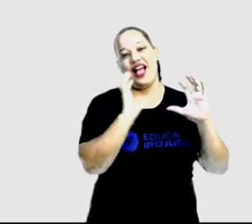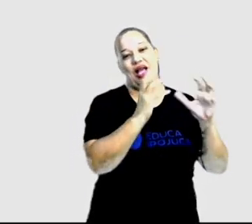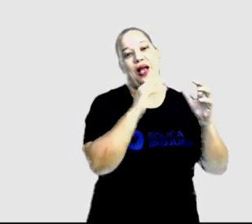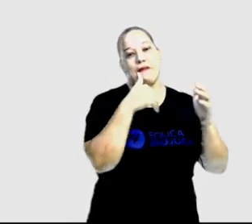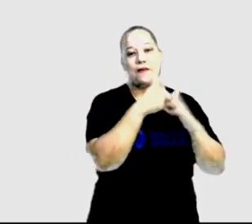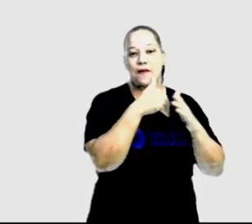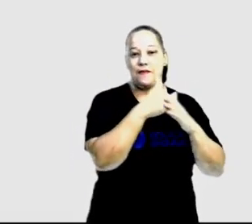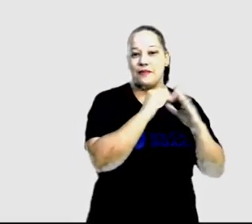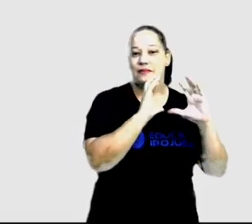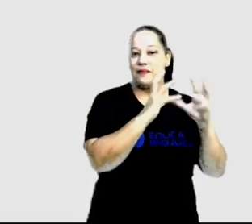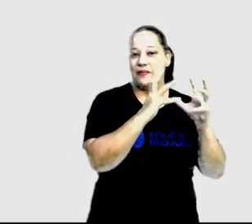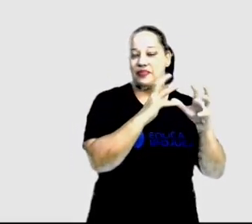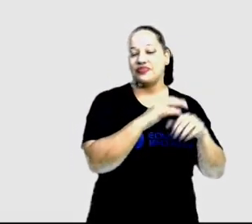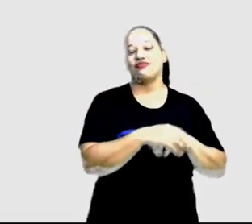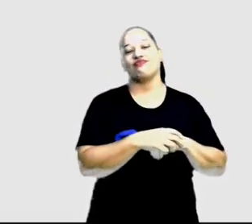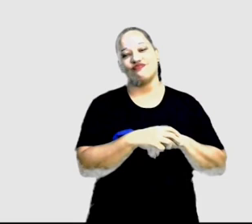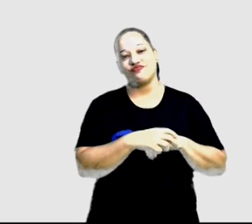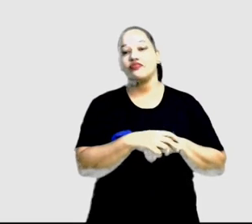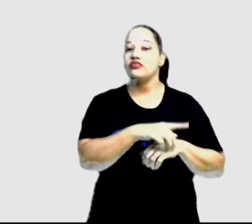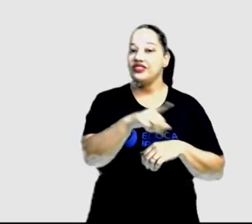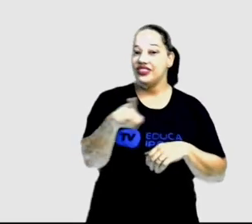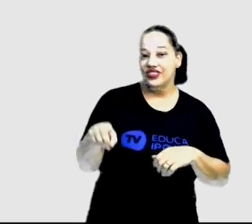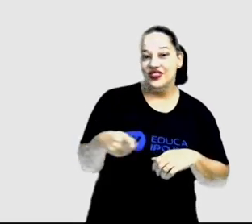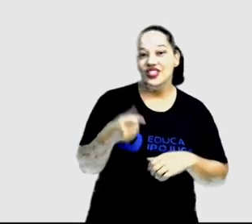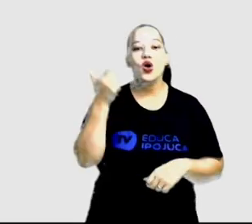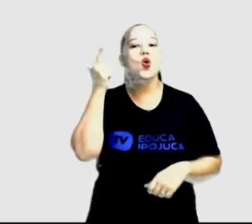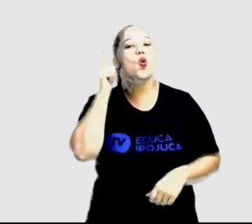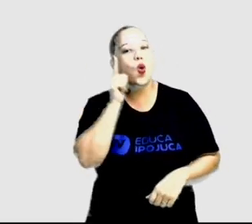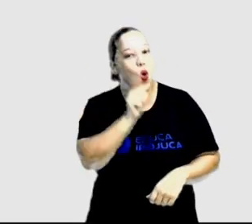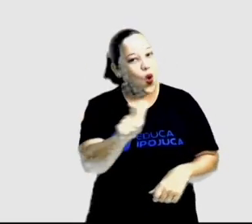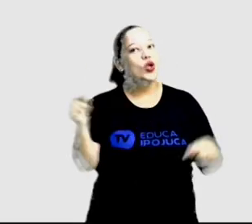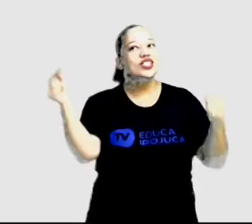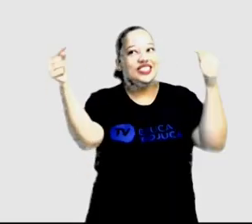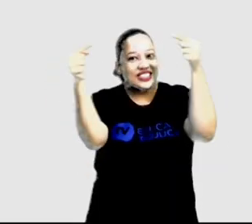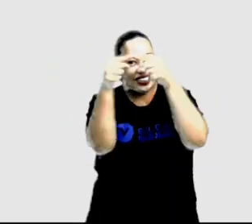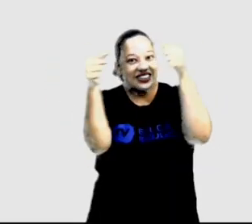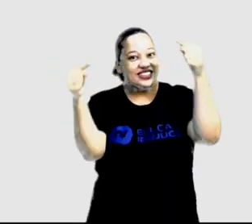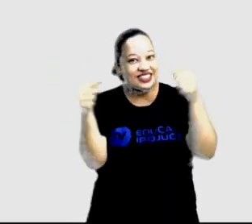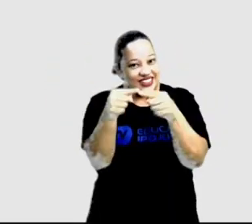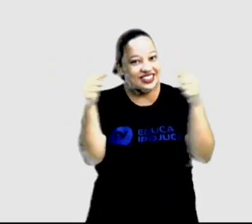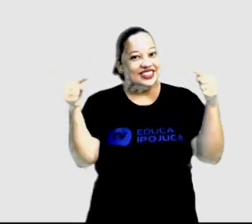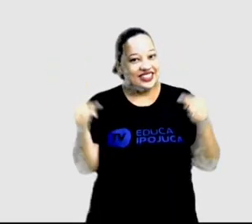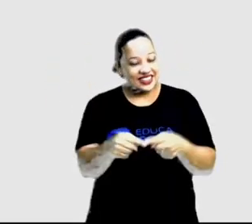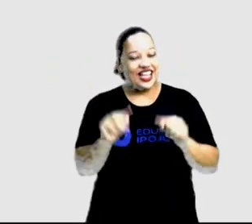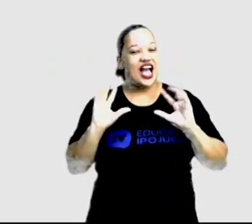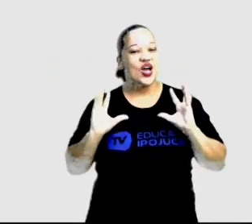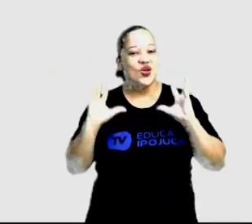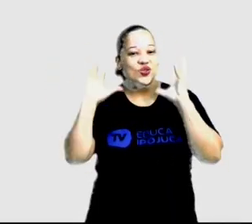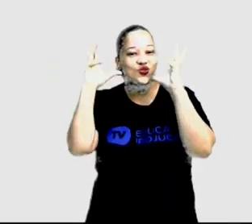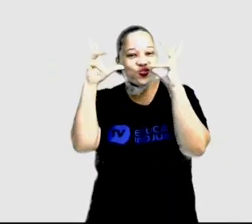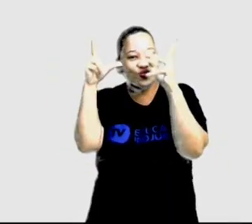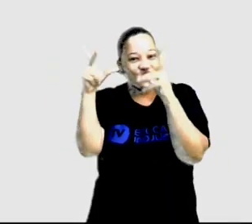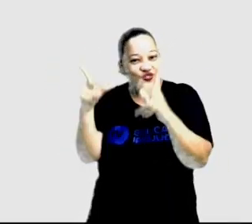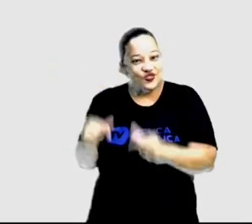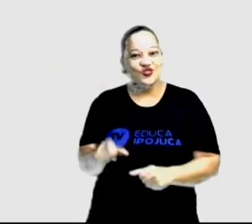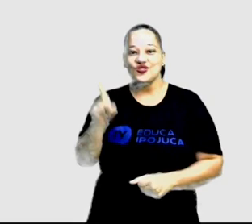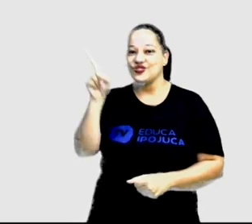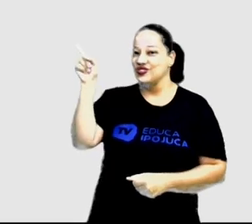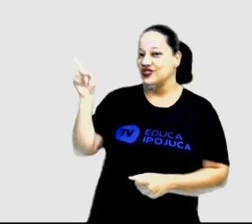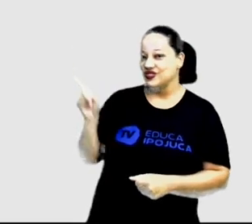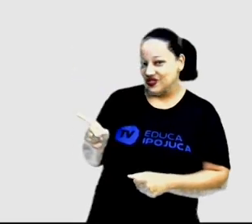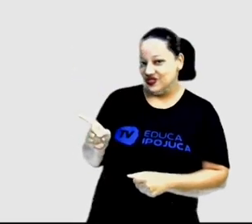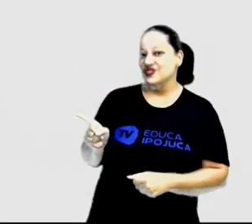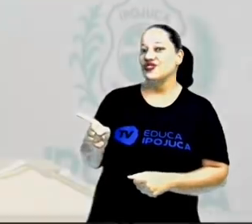bola. Vocês conseguiram relacionar todas as imagens